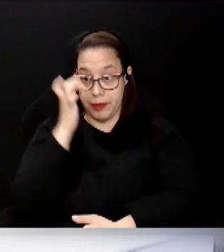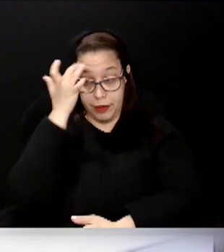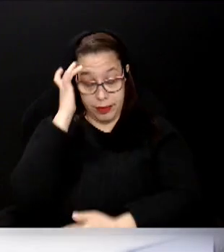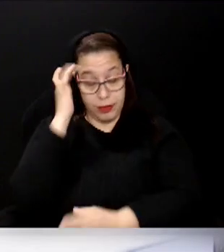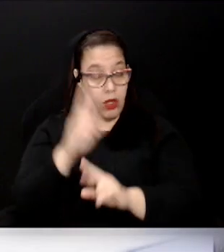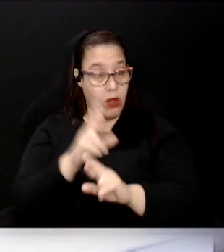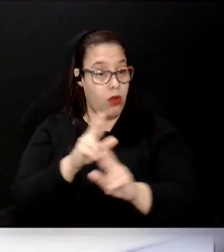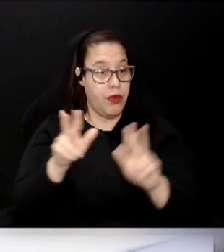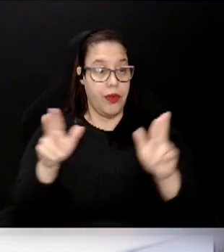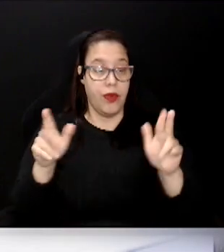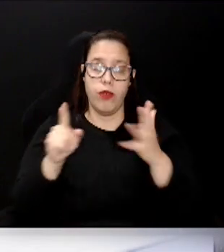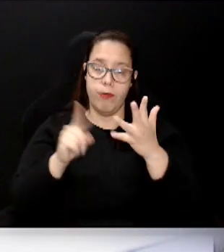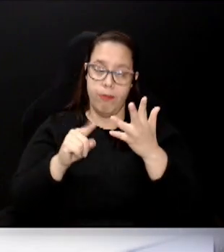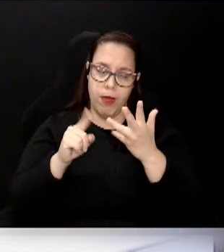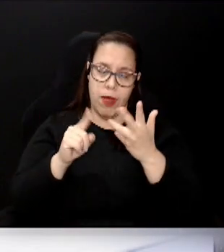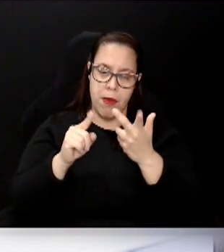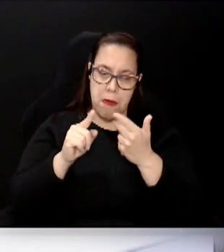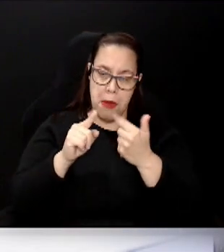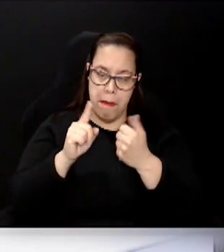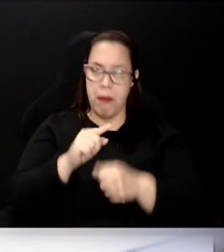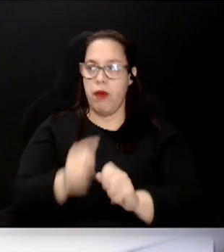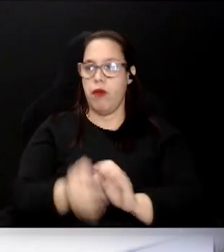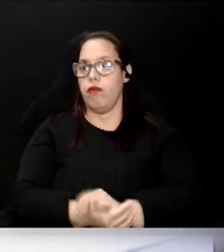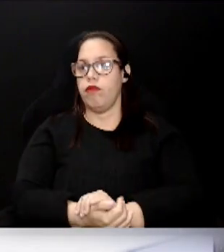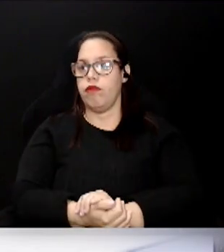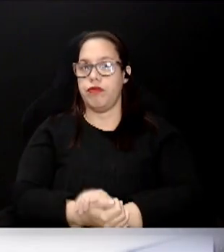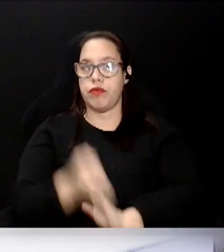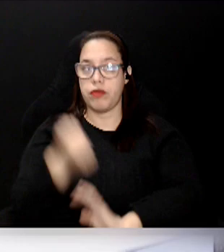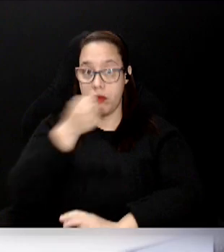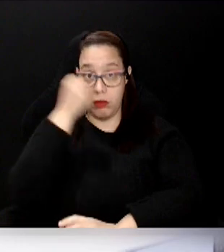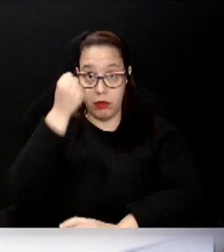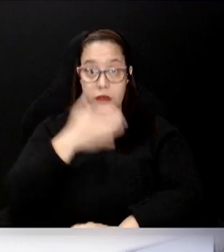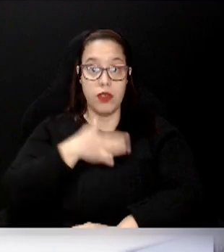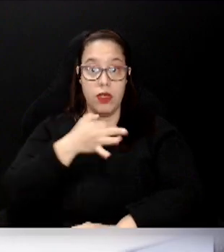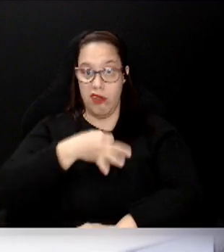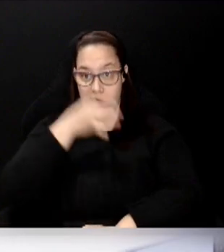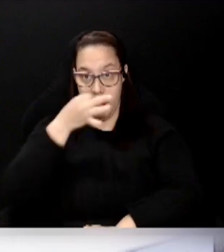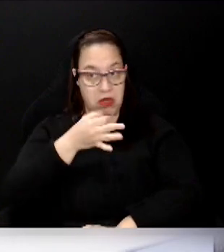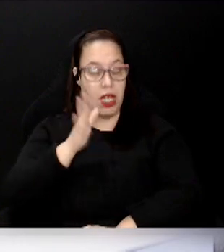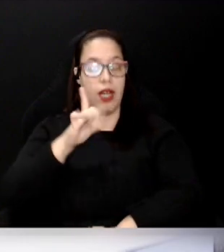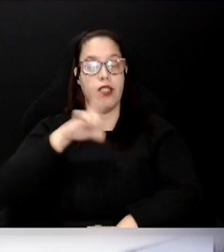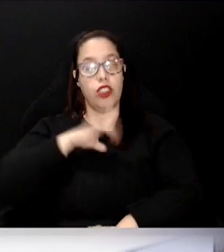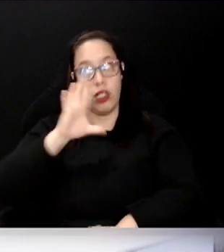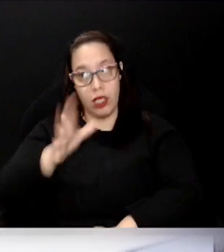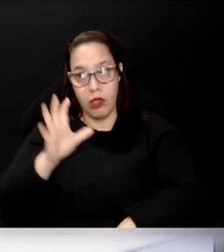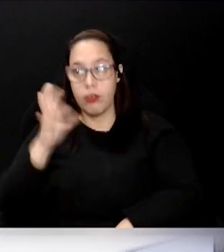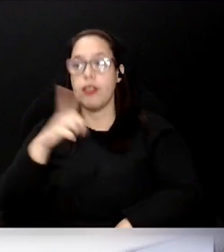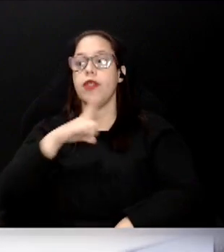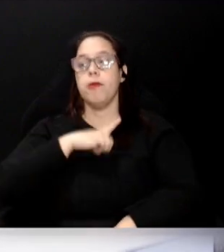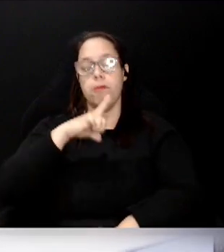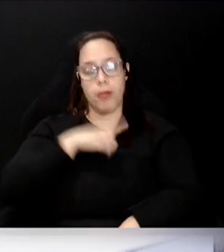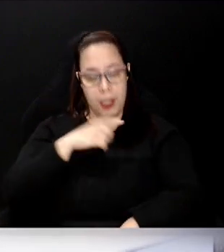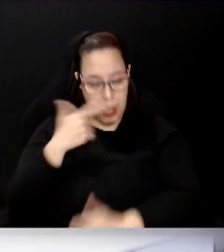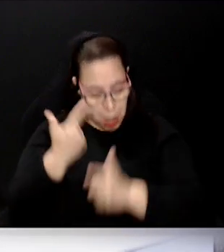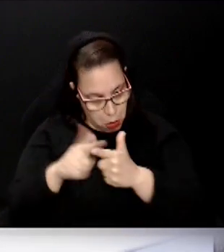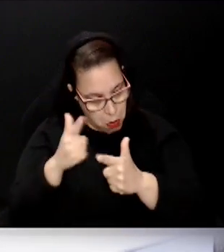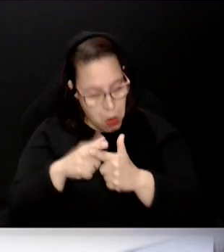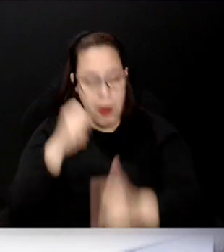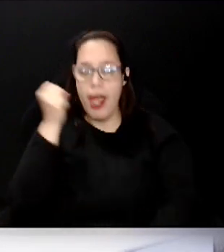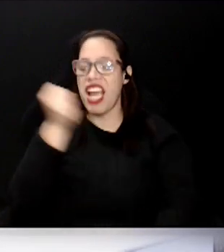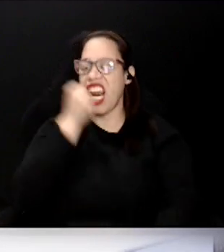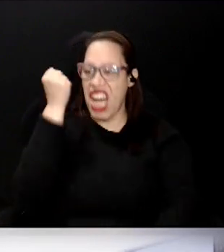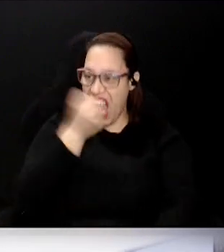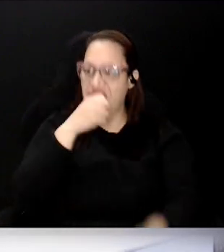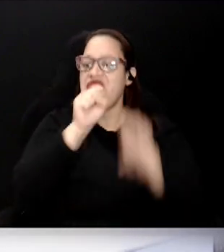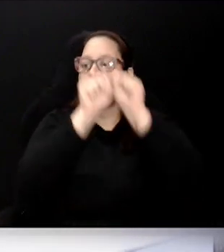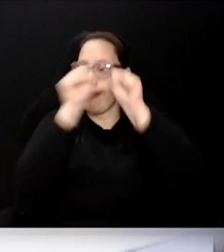elementos aqui. A crise, na minha opinião, ela está instalada. Existe uma crise séria no sistema de